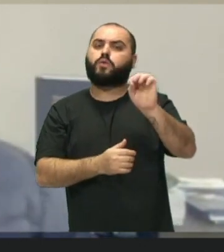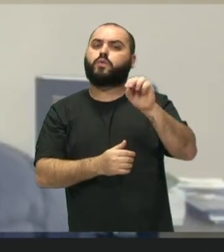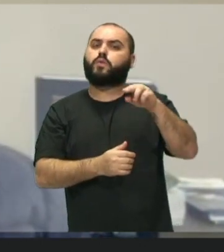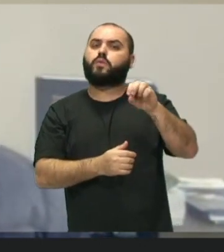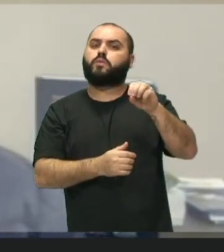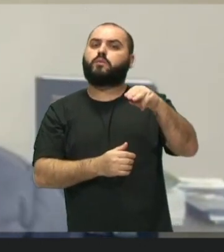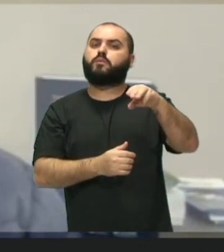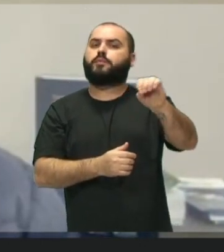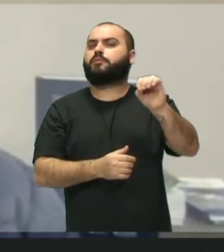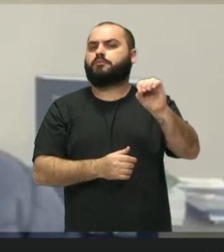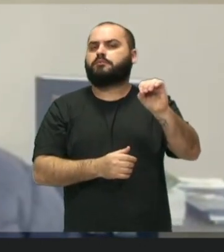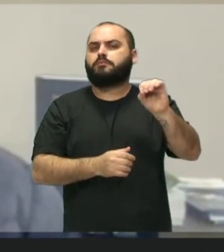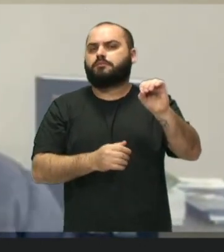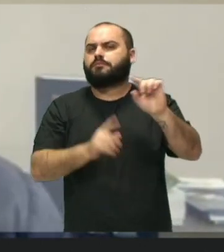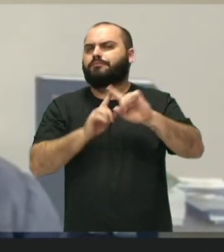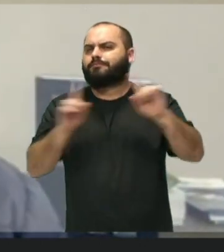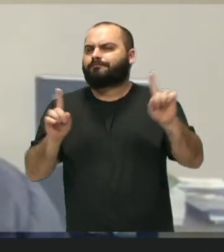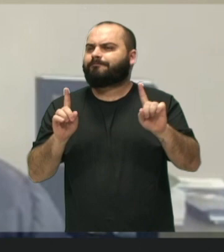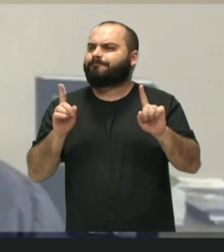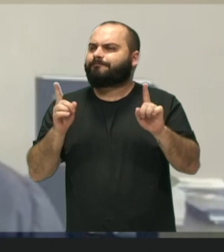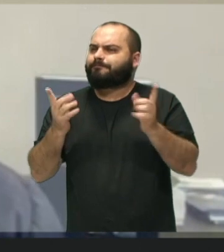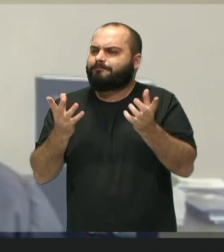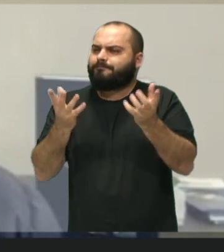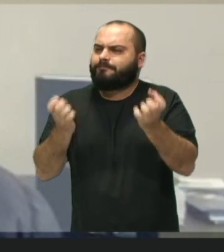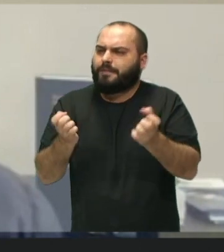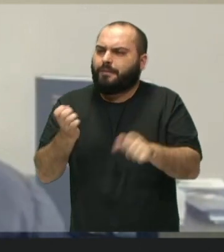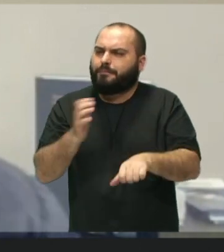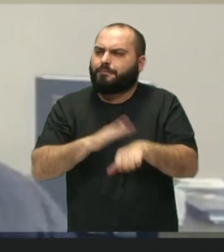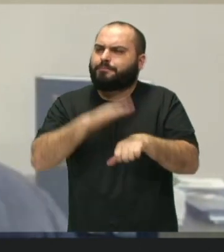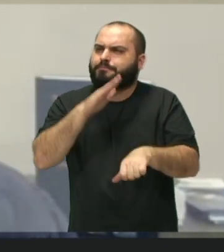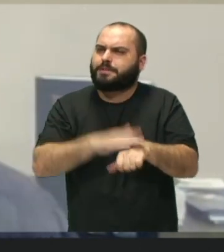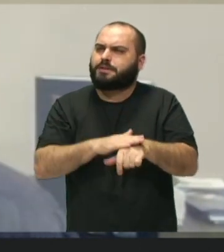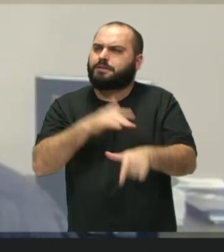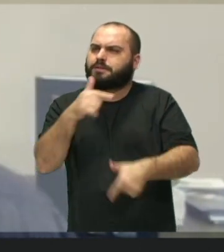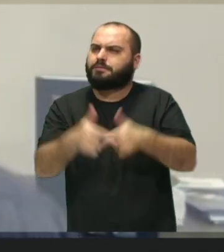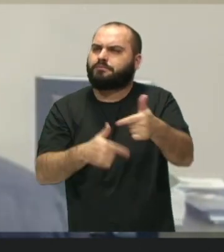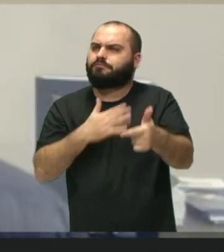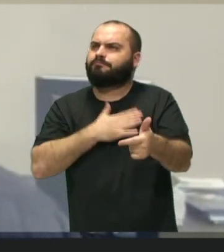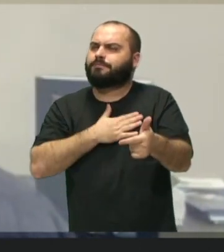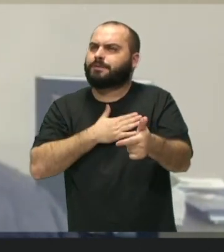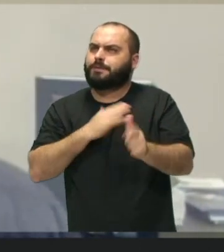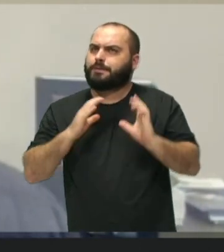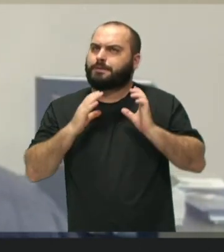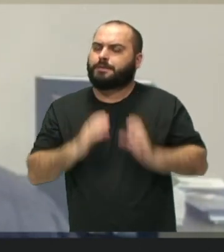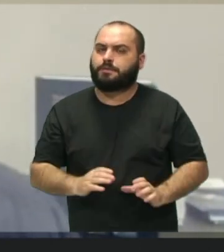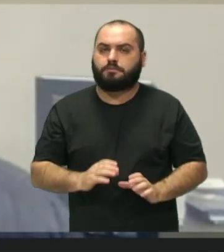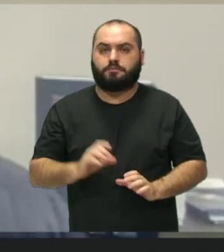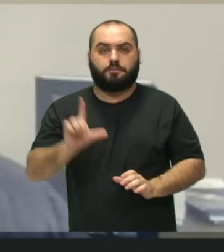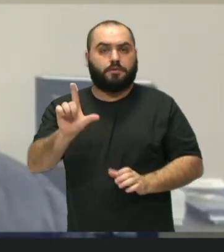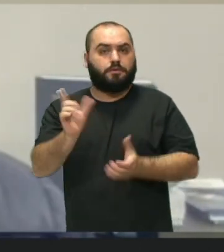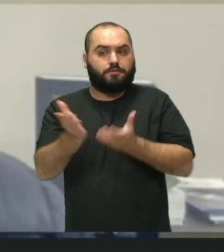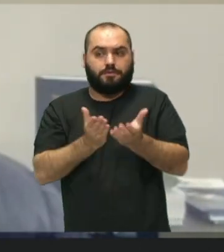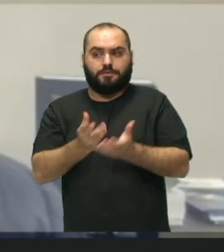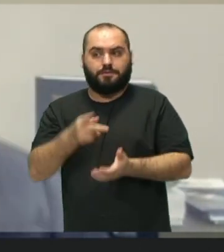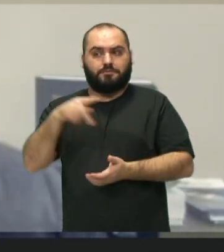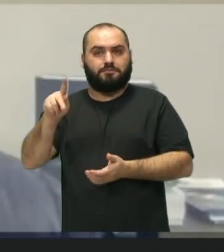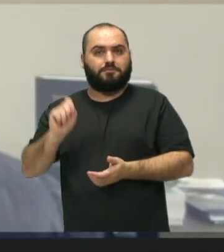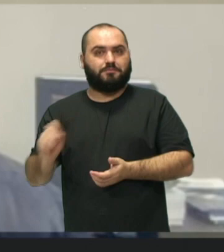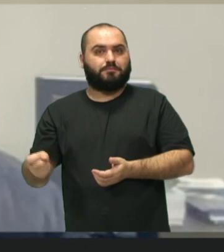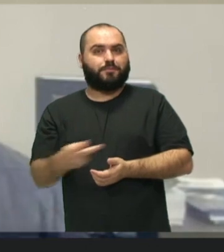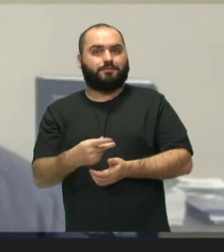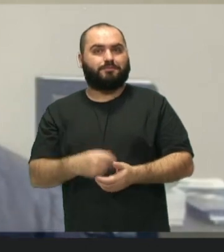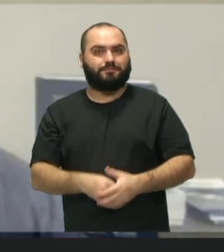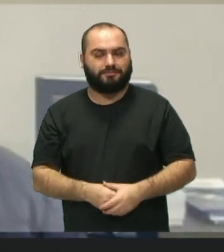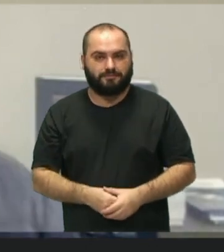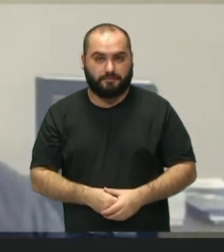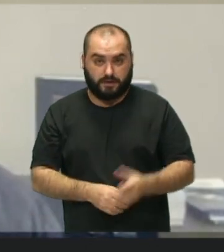empresa, mas, poxa, eu quero dar um passo a mais na minha cidadania. A licitação está aí para isso, uma oportunidade. Grande parte dos